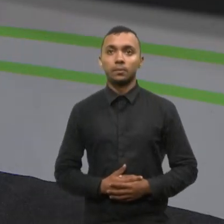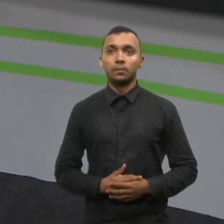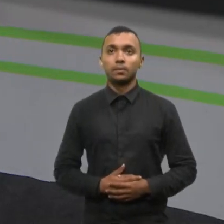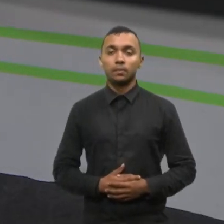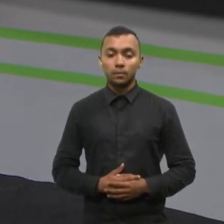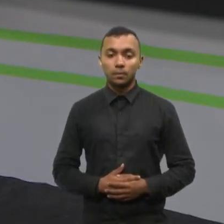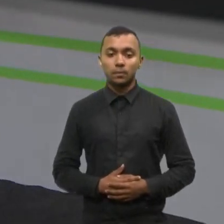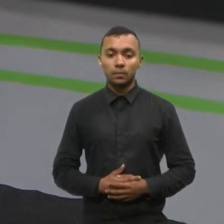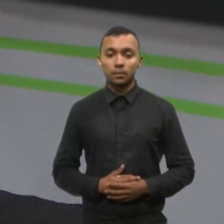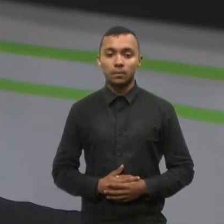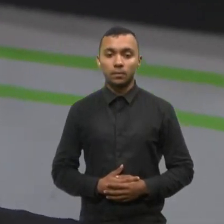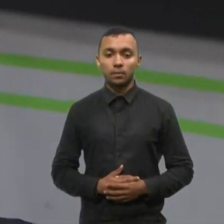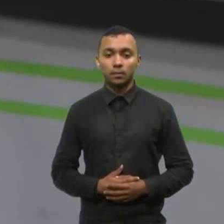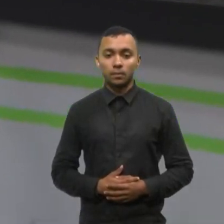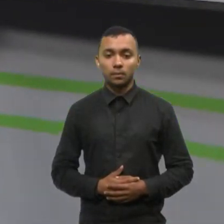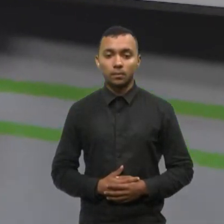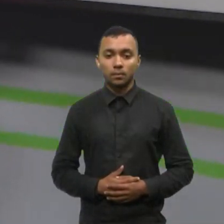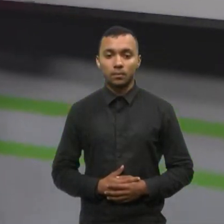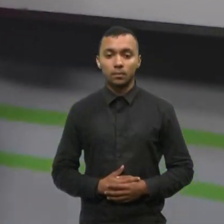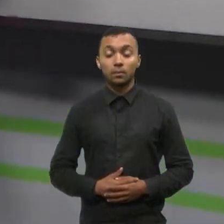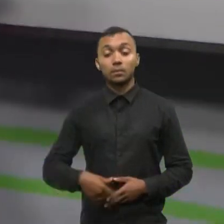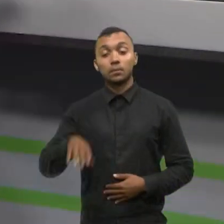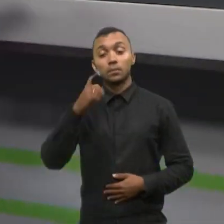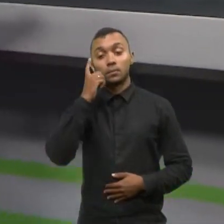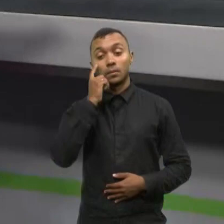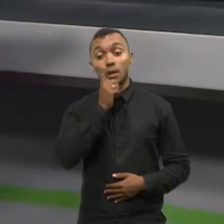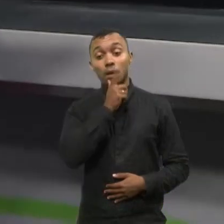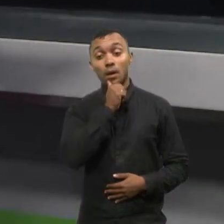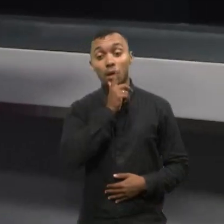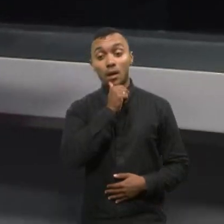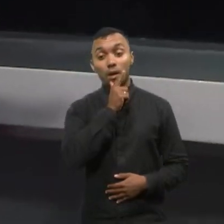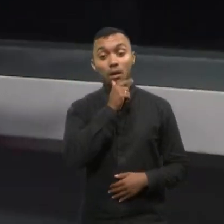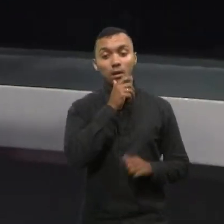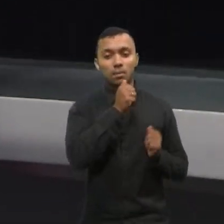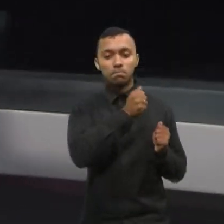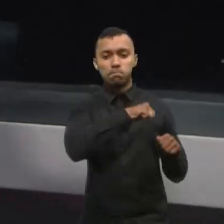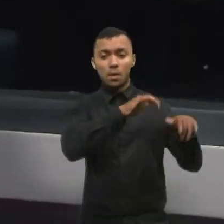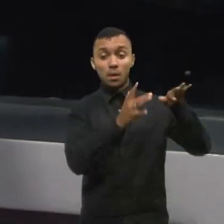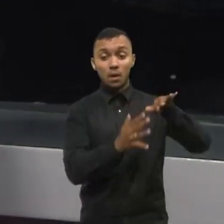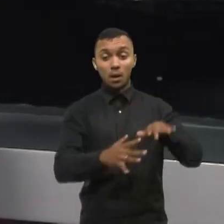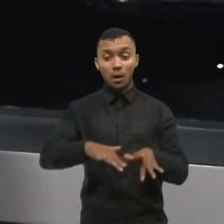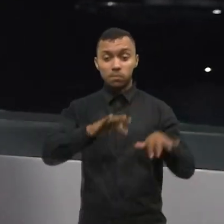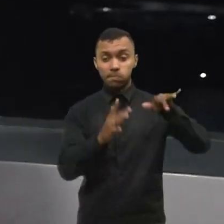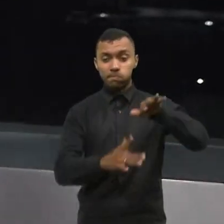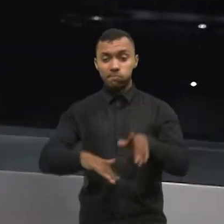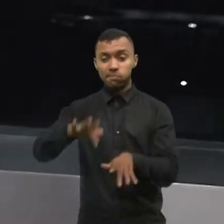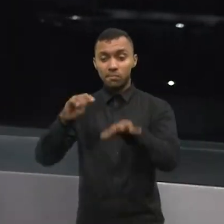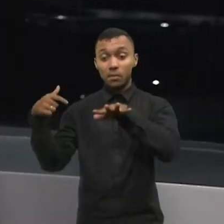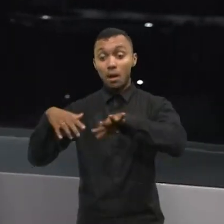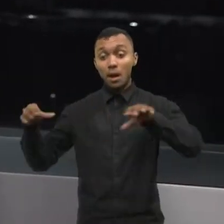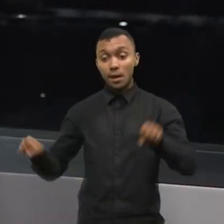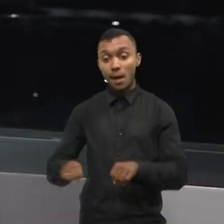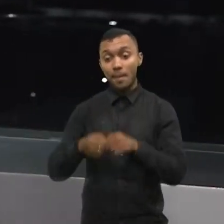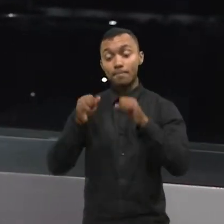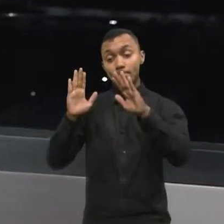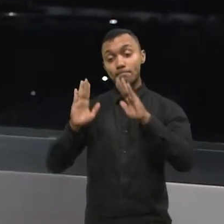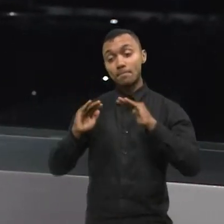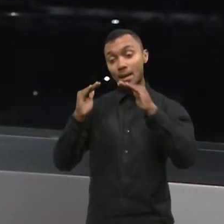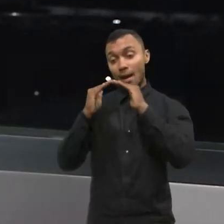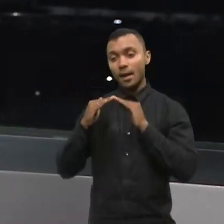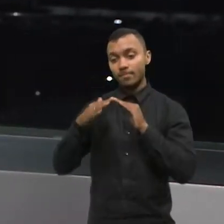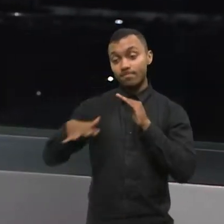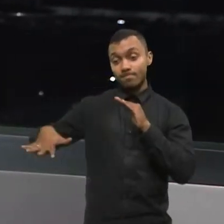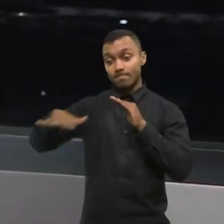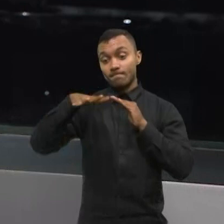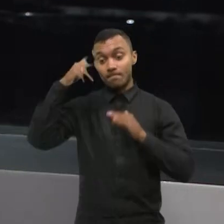Com casos de rompimentos em barragens particulares de pequeno e médio portes, moradores de diversos